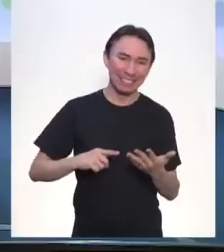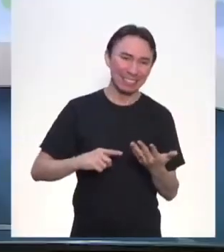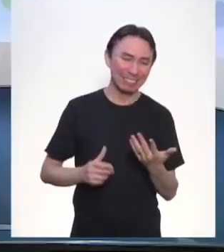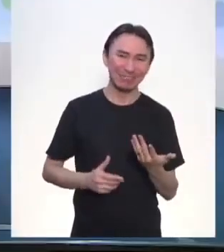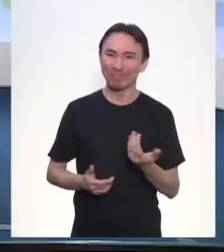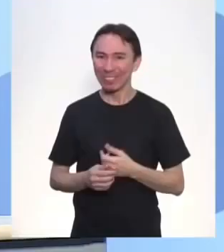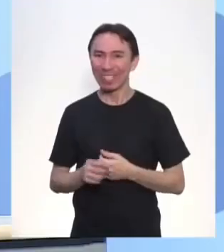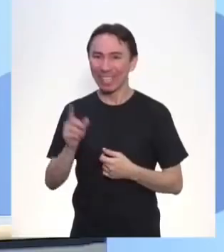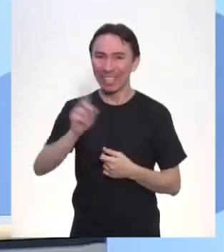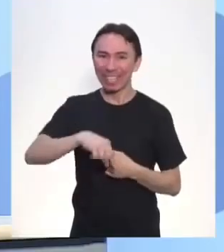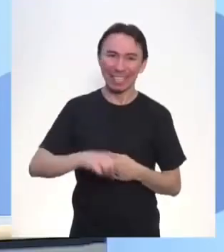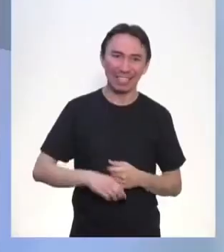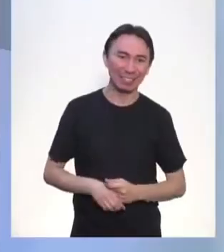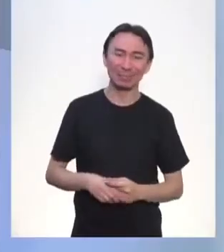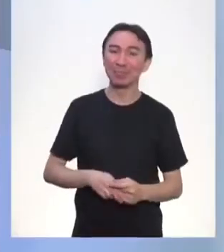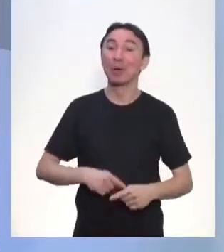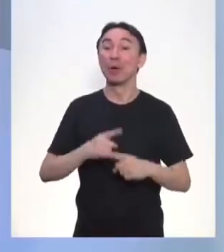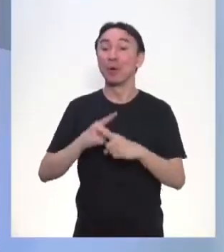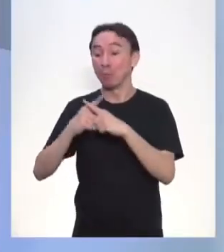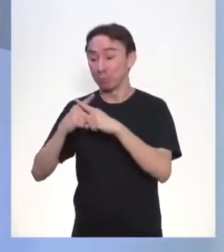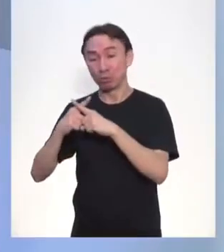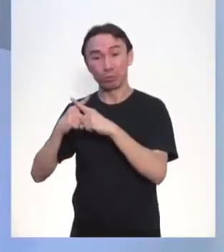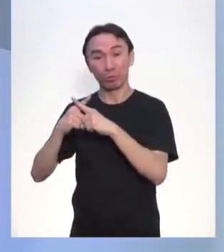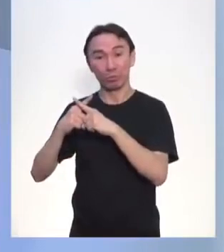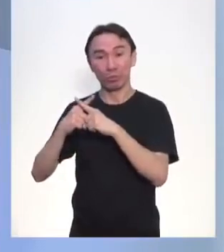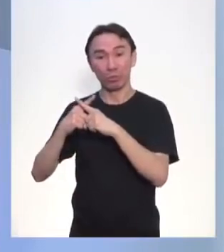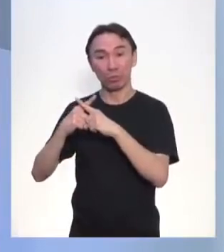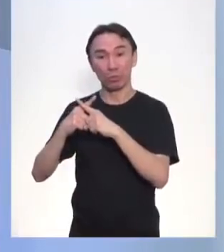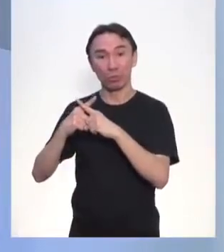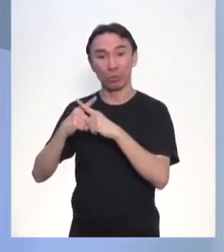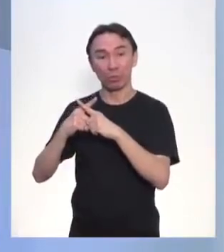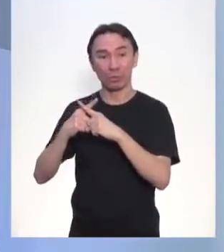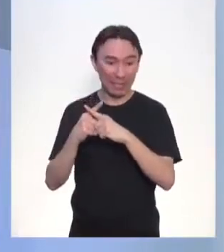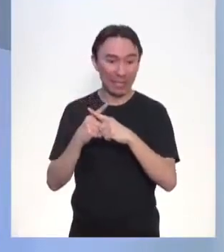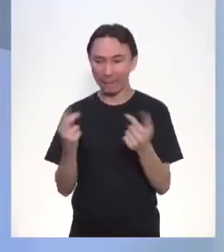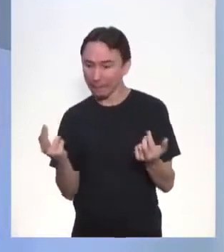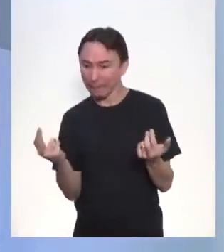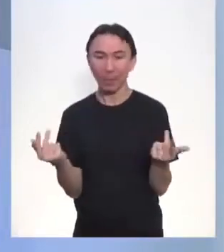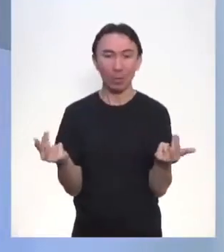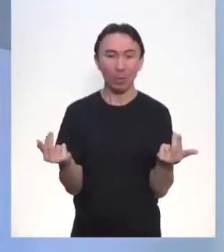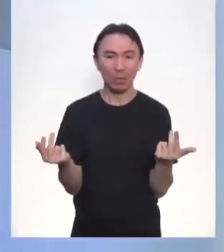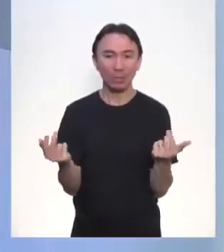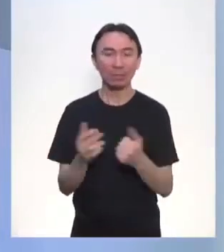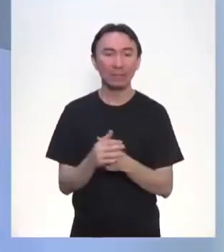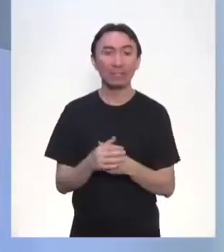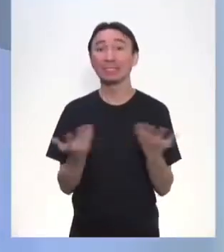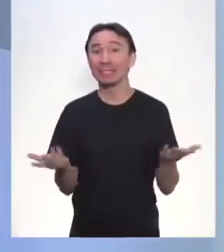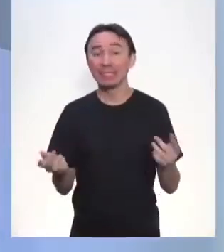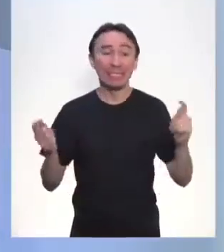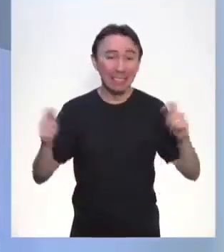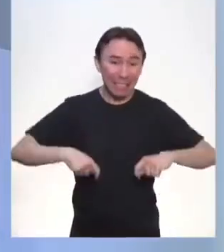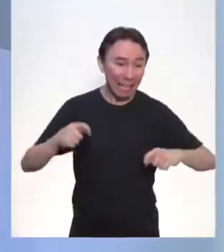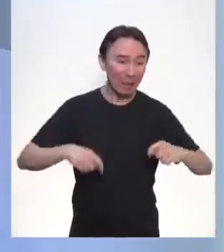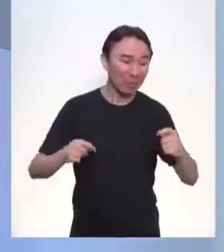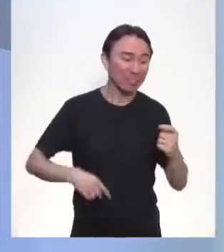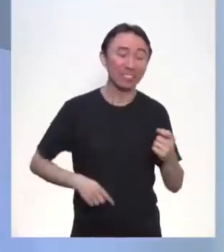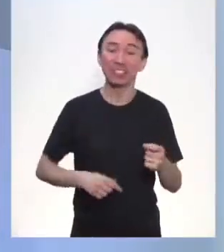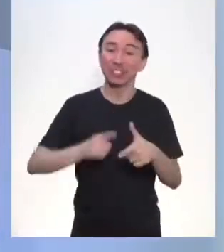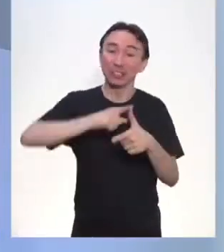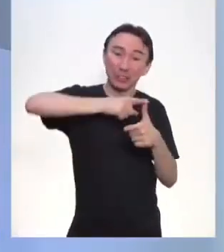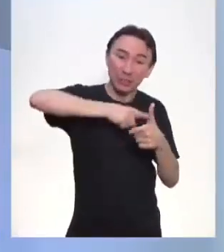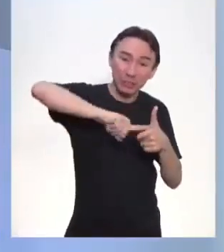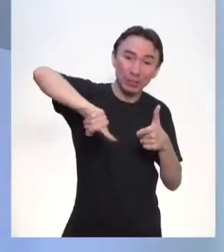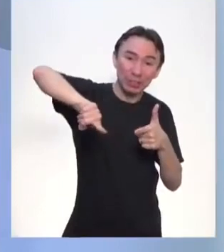né? Acho que eu já dei a dica até demais. Então, quantas pessoas é possível, né, ele fazer